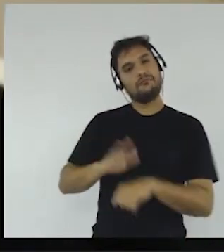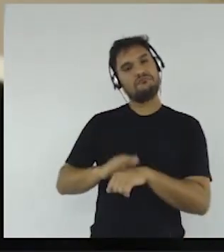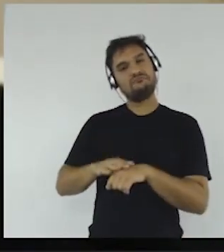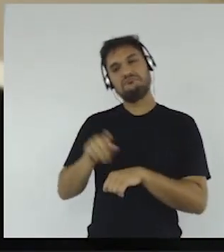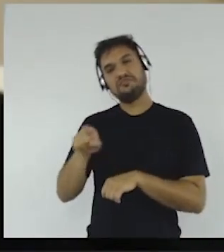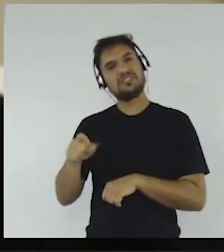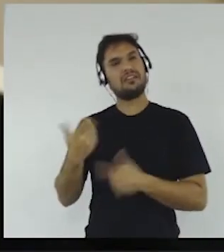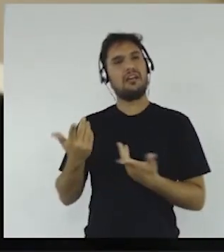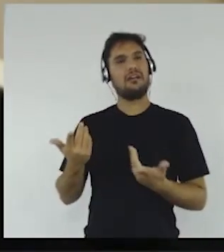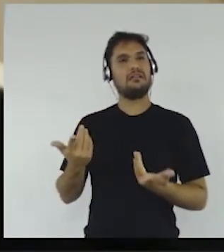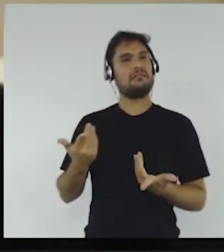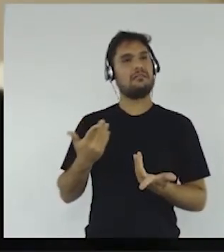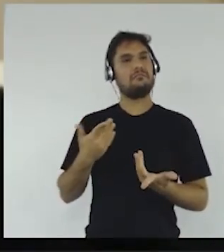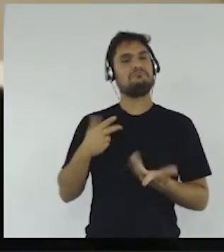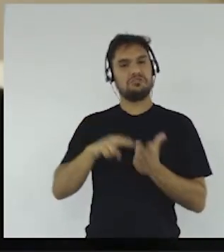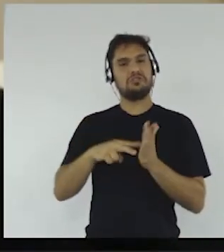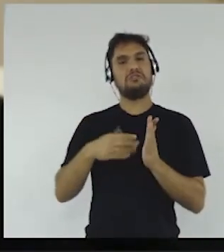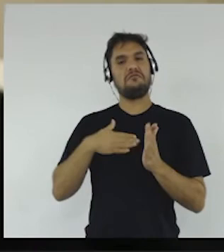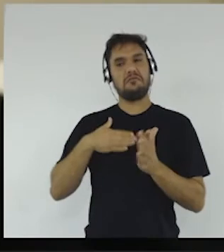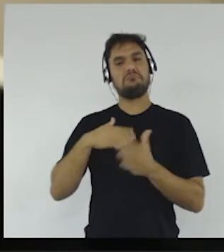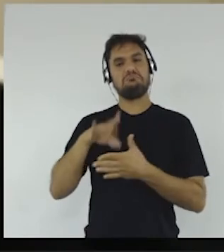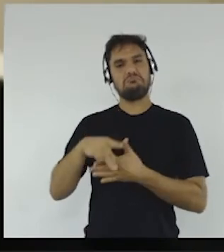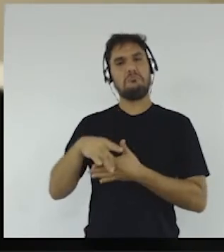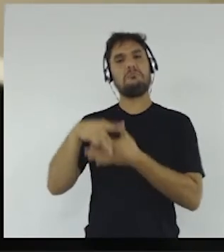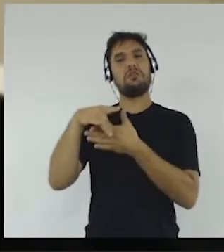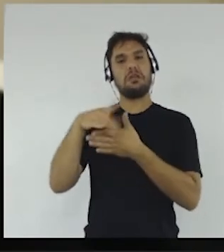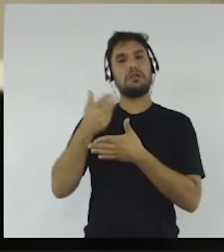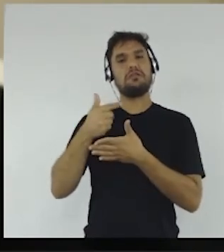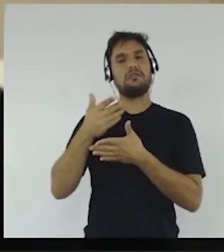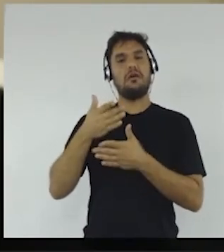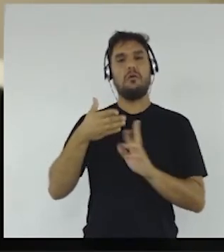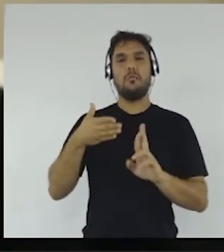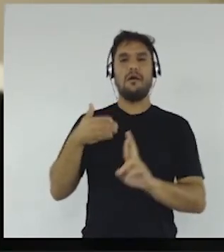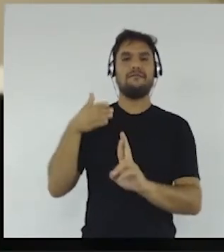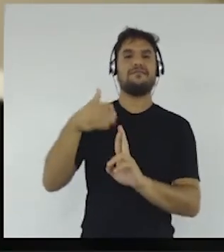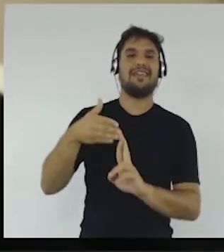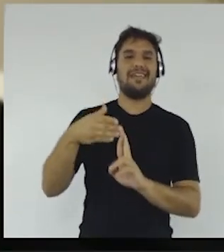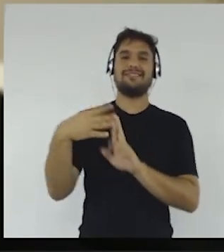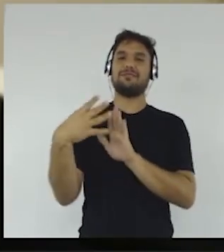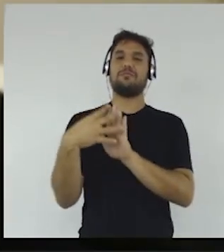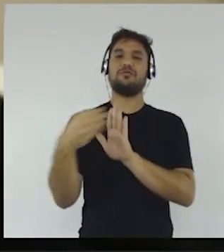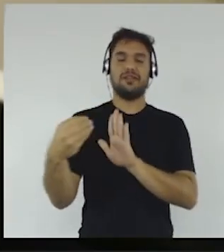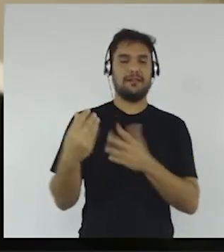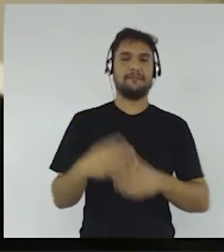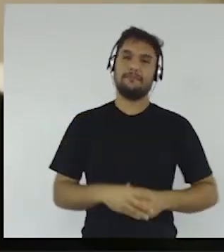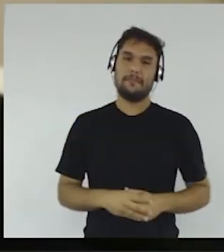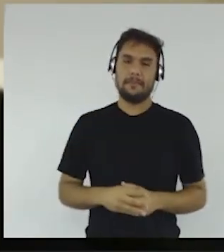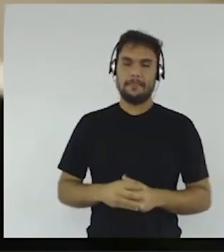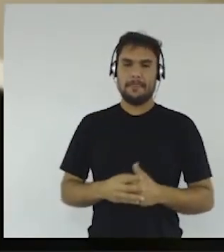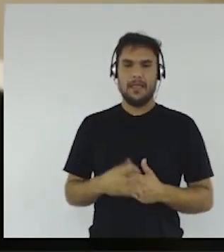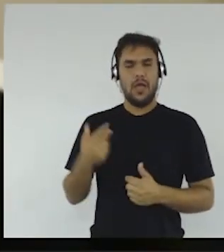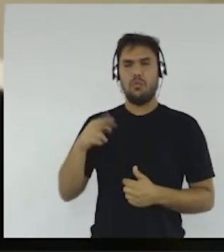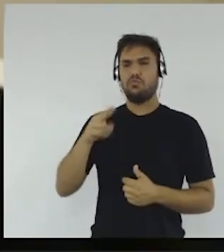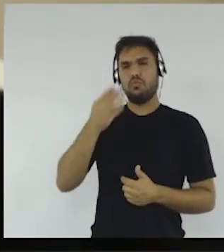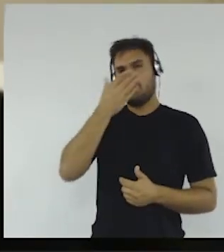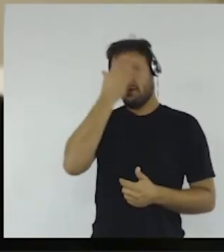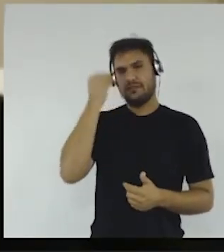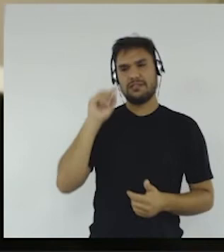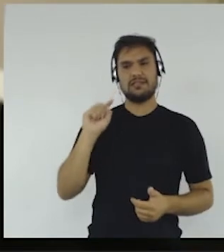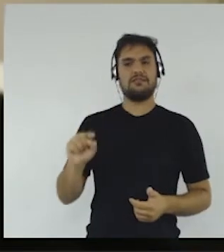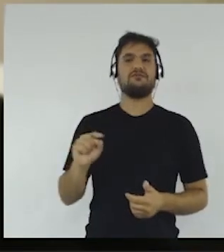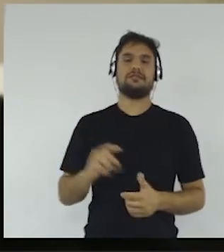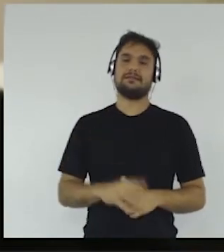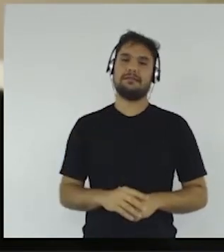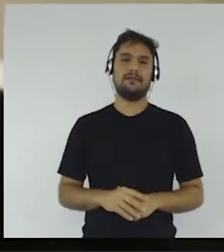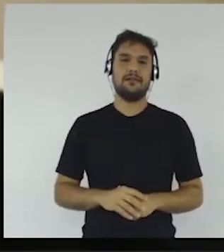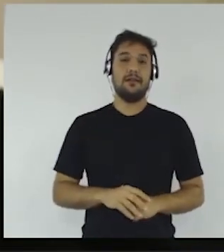mim um líder, um paradigma, um modelo, e saiba que eu jamais o esquecerei. E